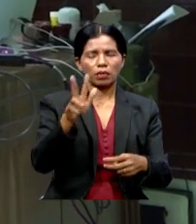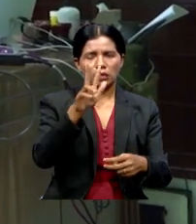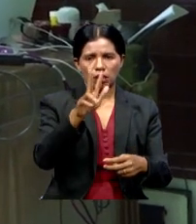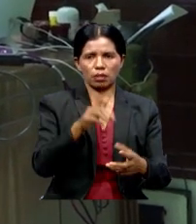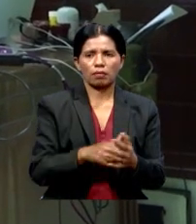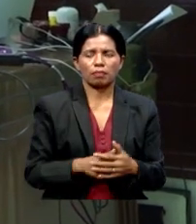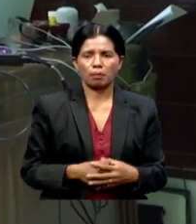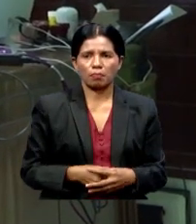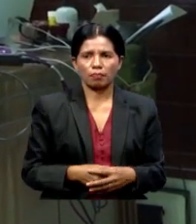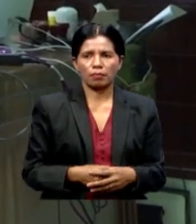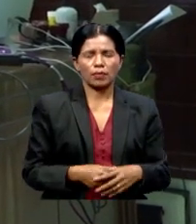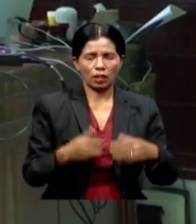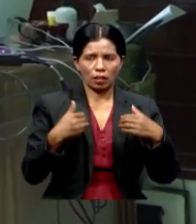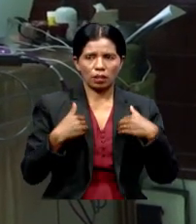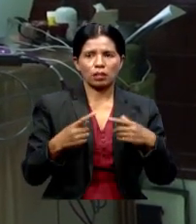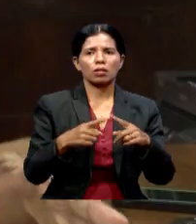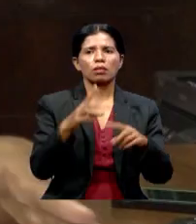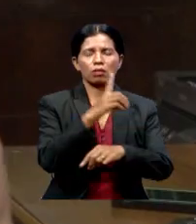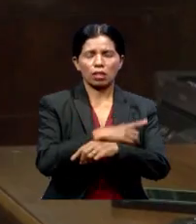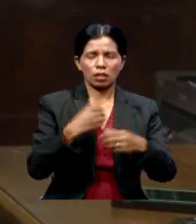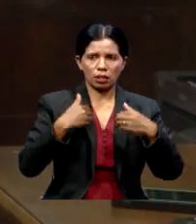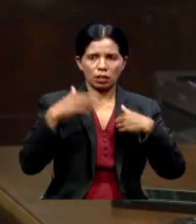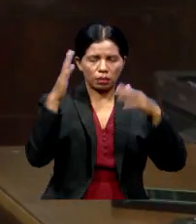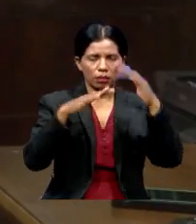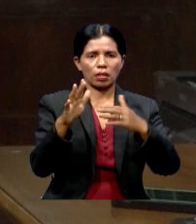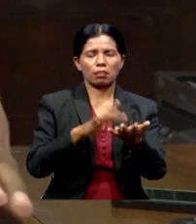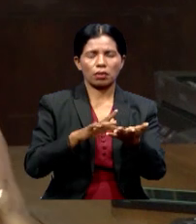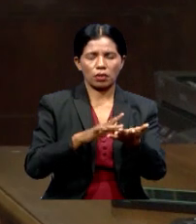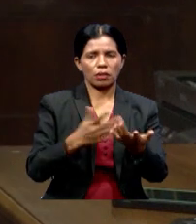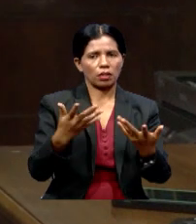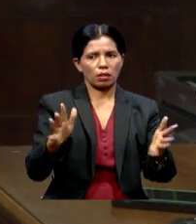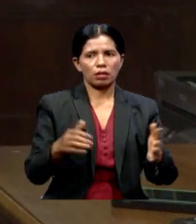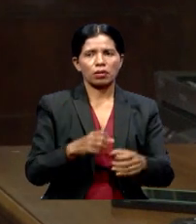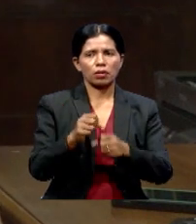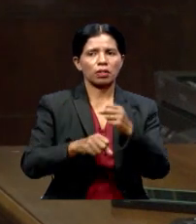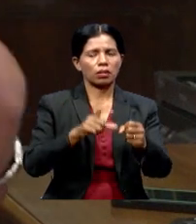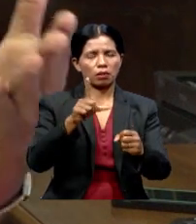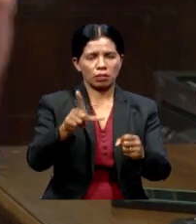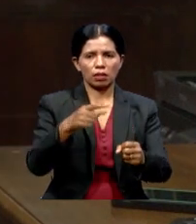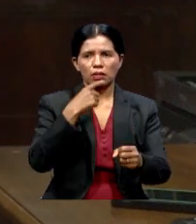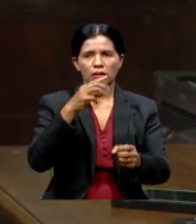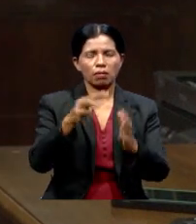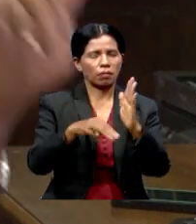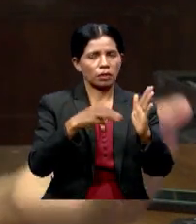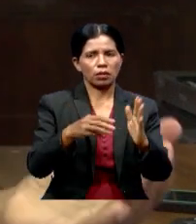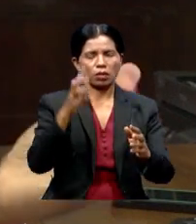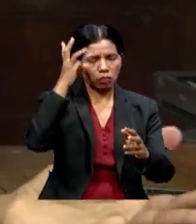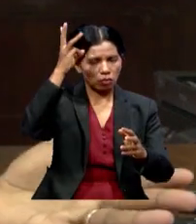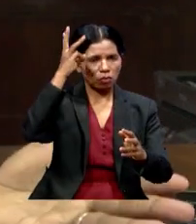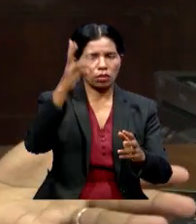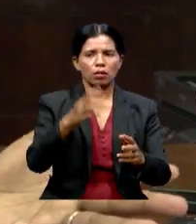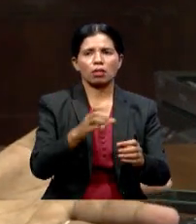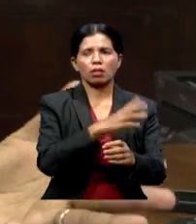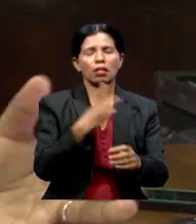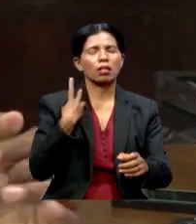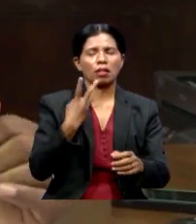né acontece o indoro a povo haleri. Sociedade civil haleri. Me desira preocupa ho a minha